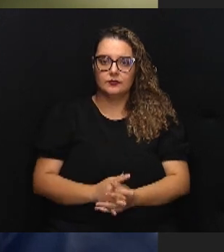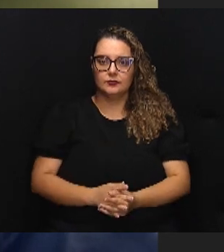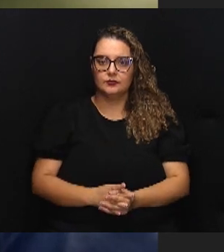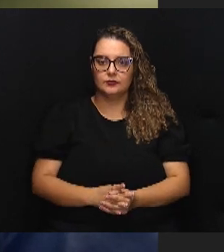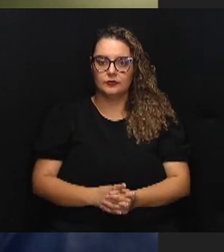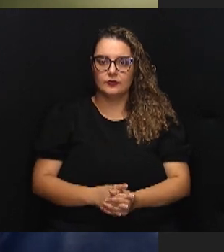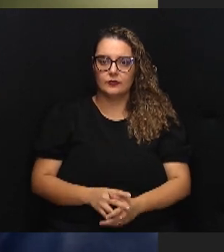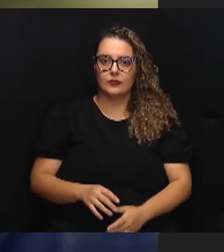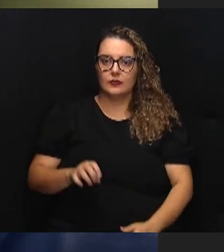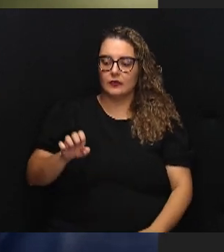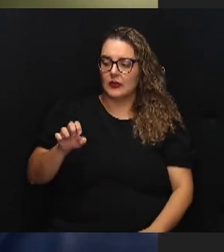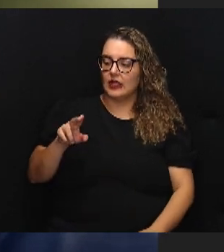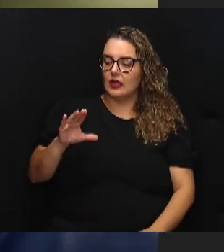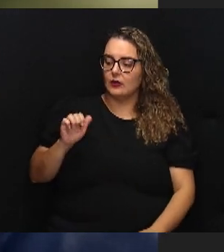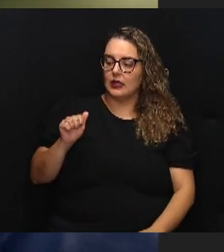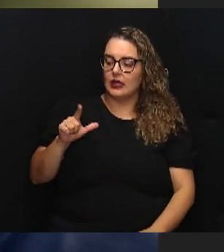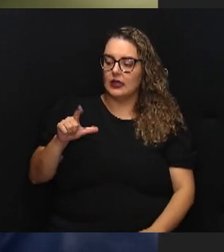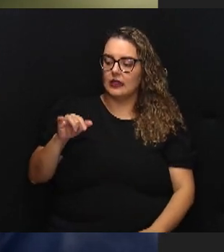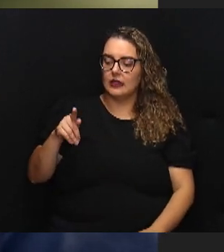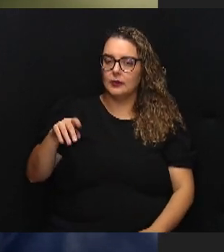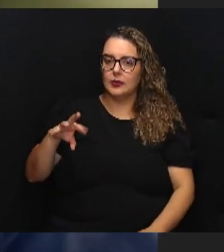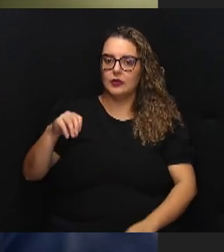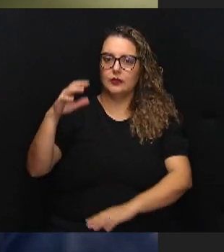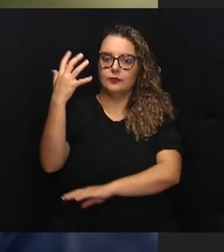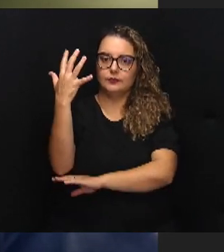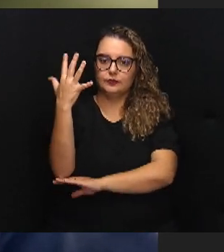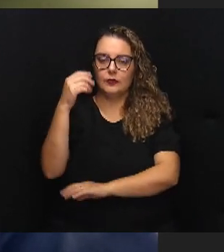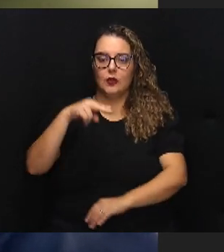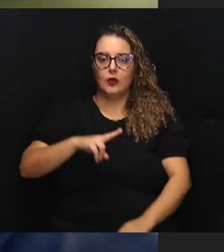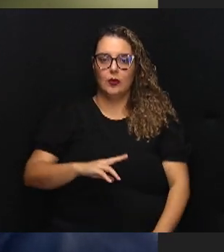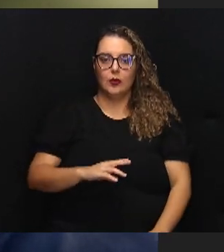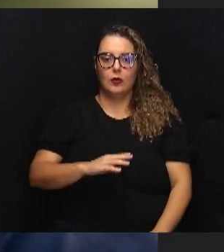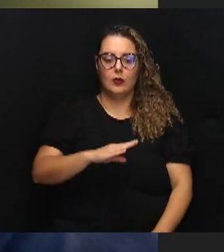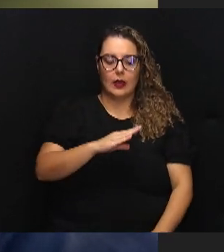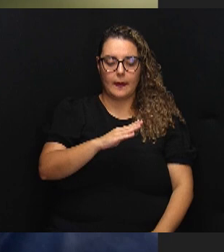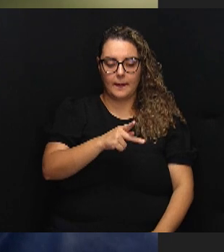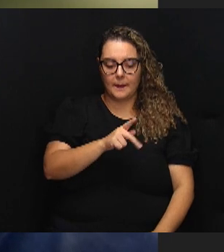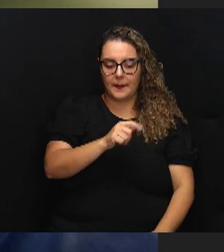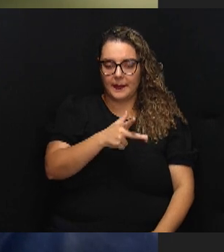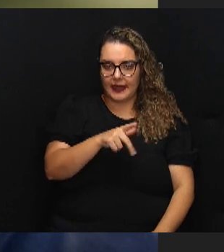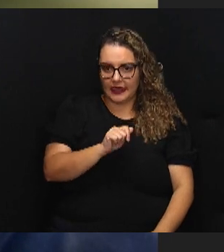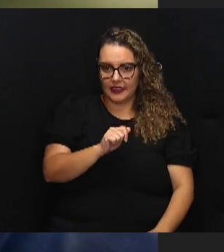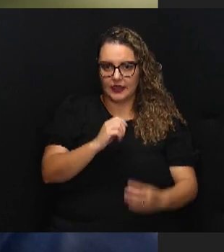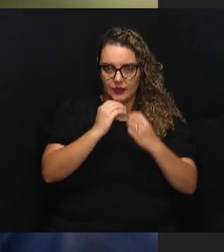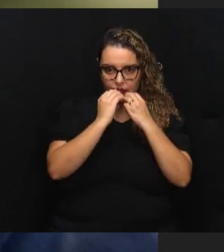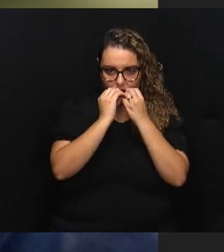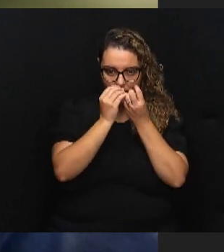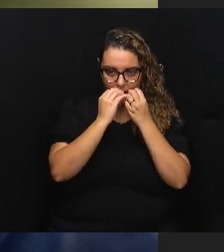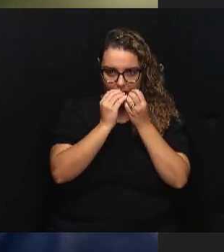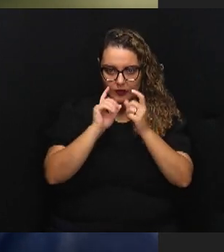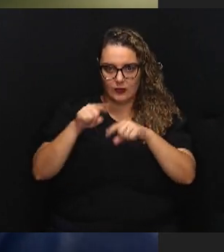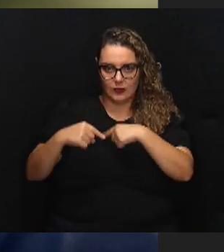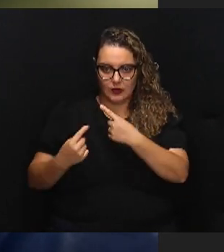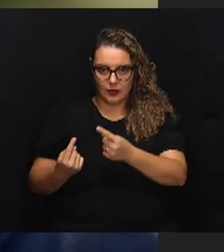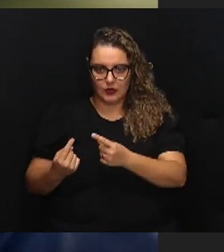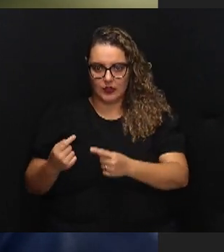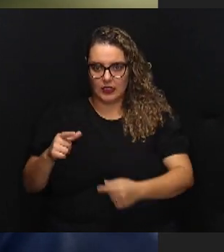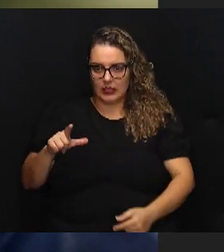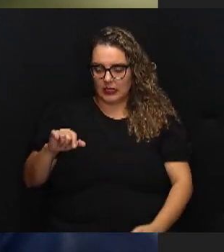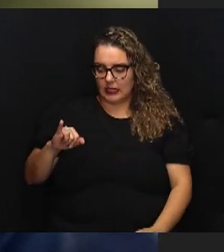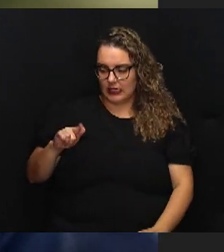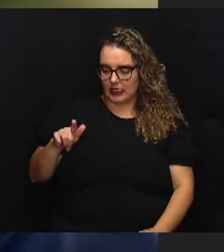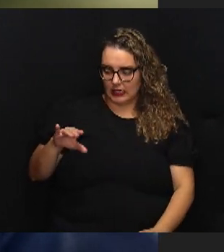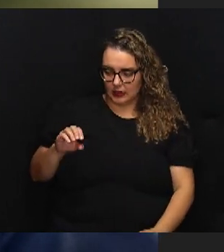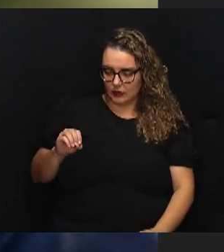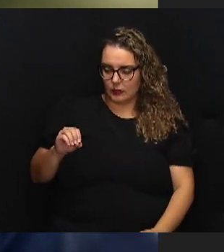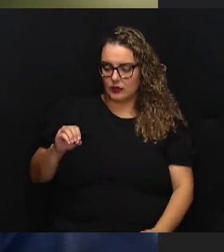de eucalipto, como a palha de milho. Então, outros resíduos de natureza lignocelulósica que a gente fala,